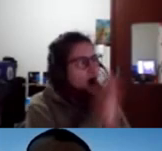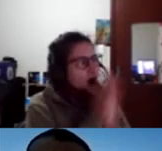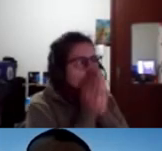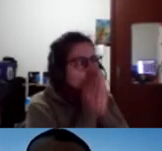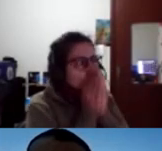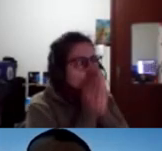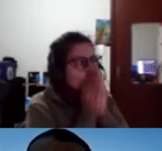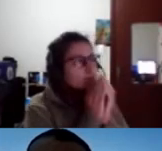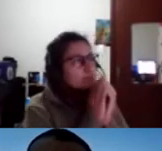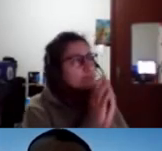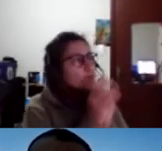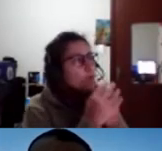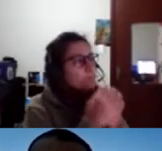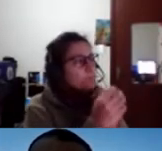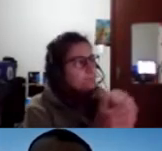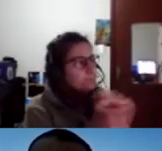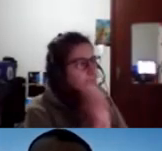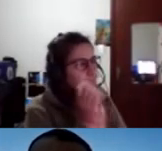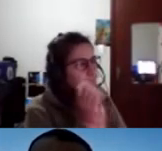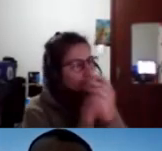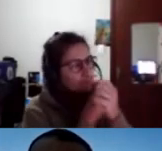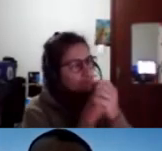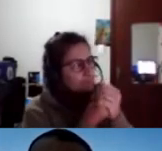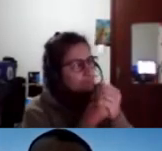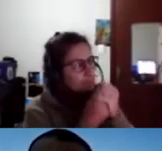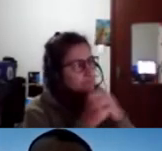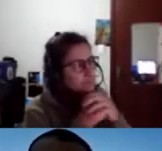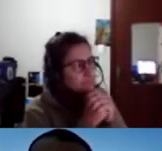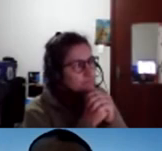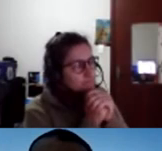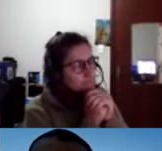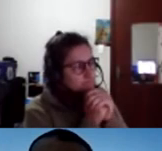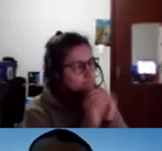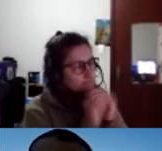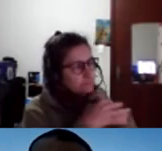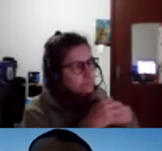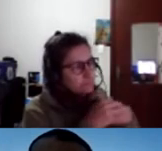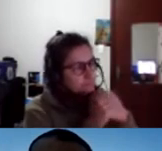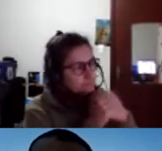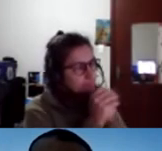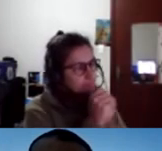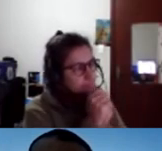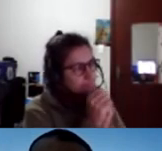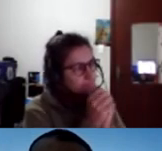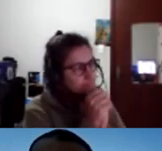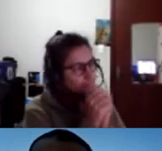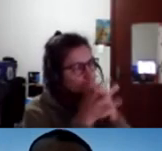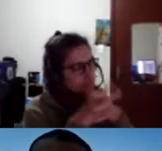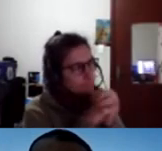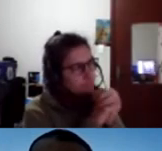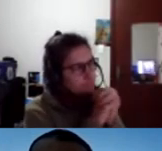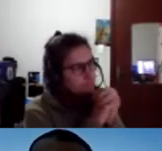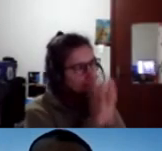muito. Se você pudesse trabalhar direto, quanto você faturaria por mês? Ah, eu acho